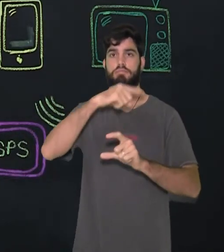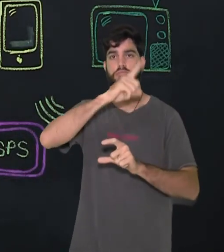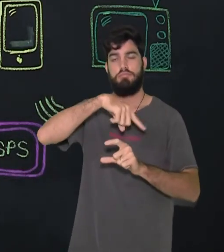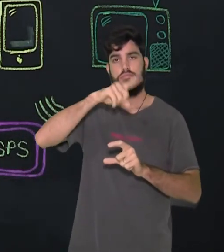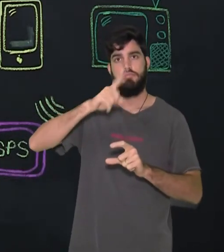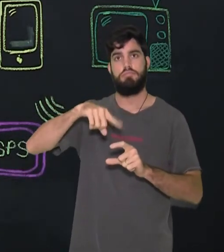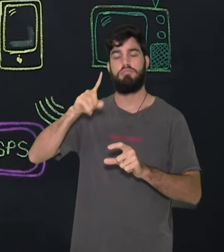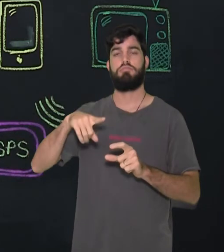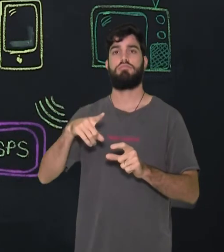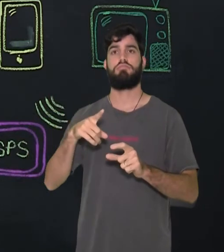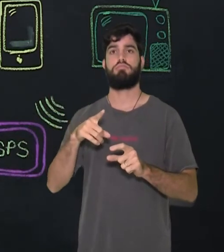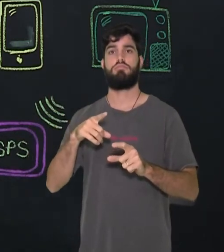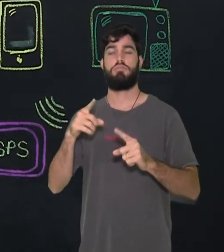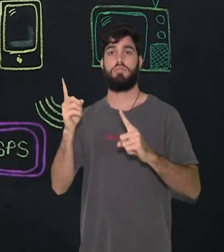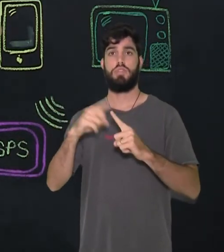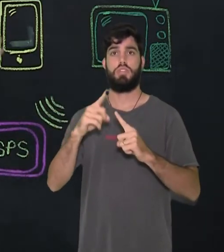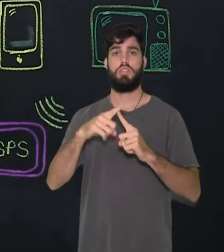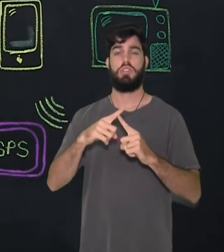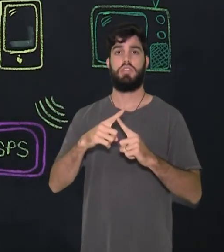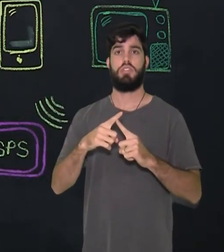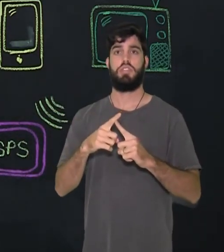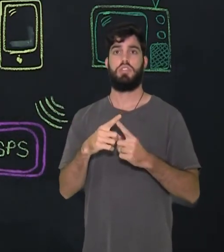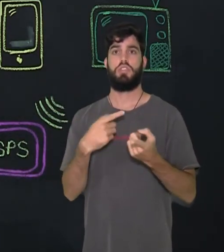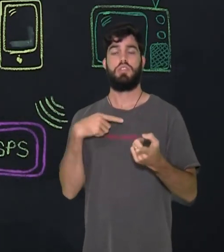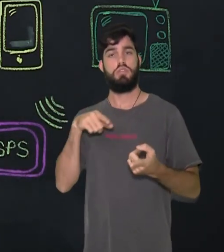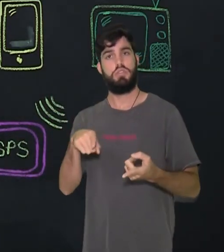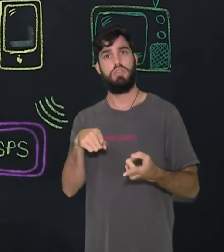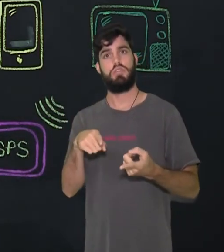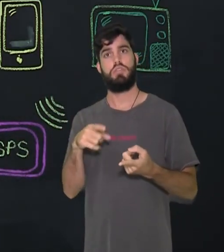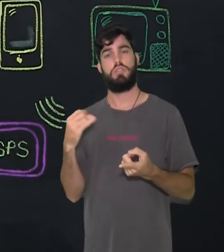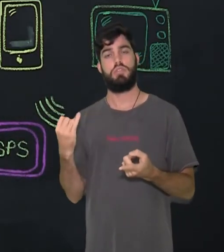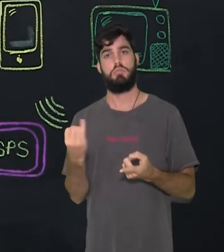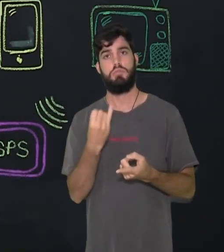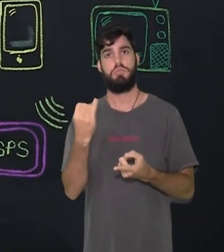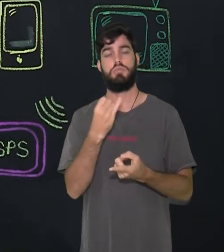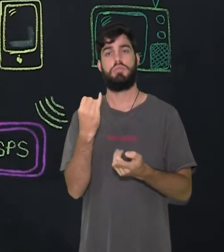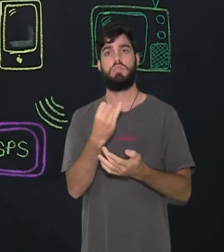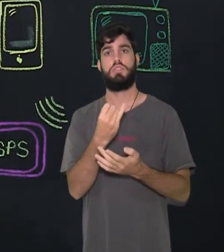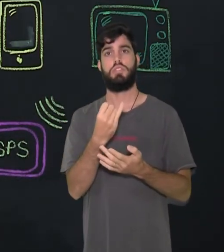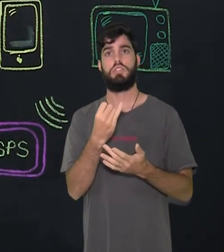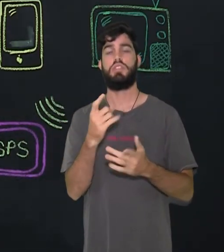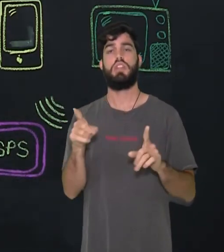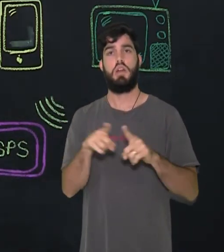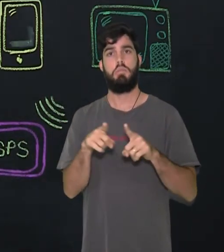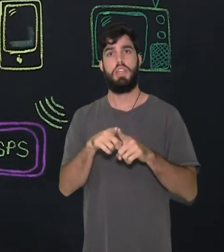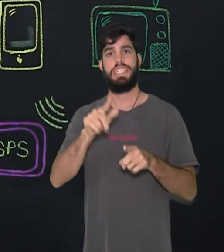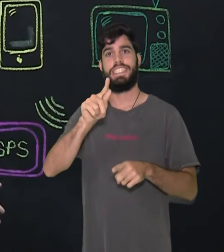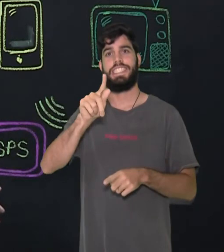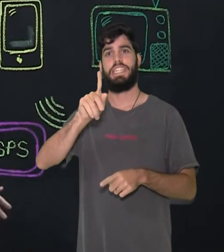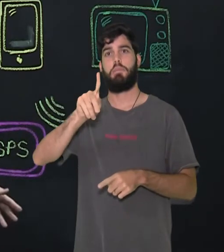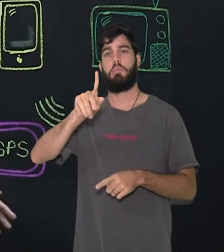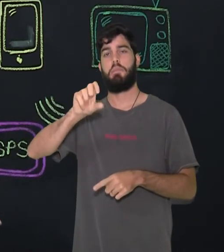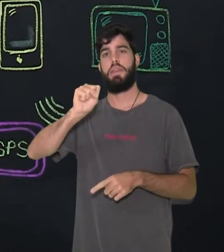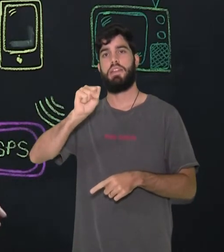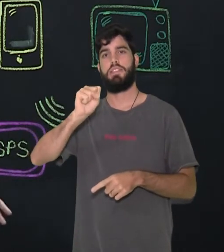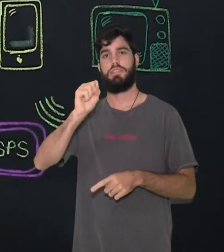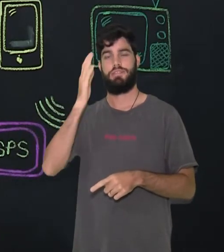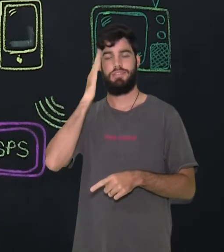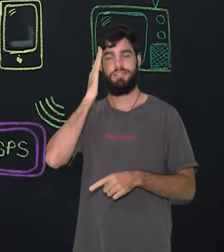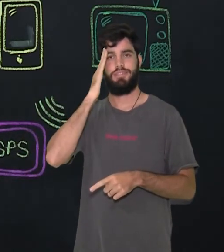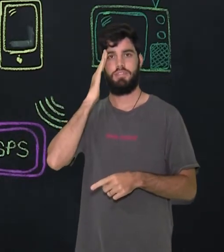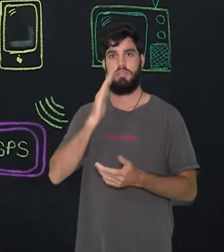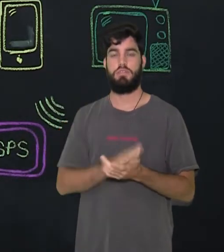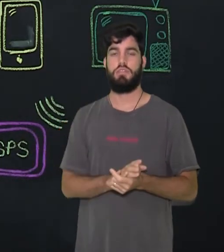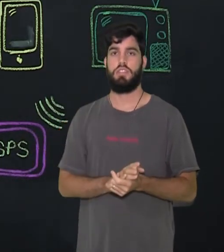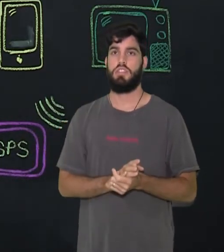cada esse tipo de frequência é usada para um aparelho, porque é necessário. Inclusive o GPS, satélite,